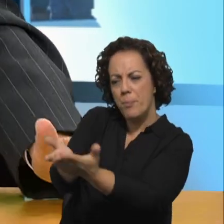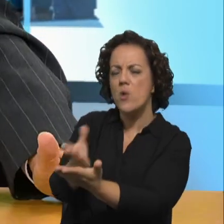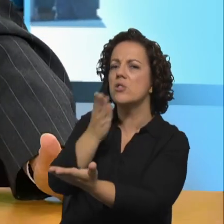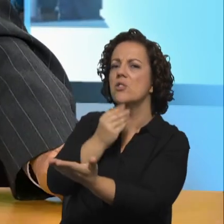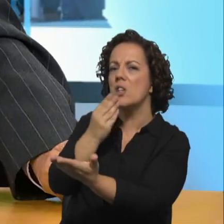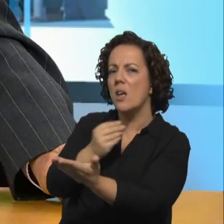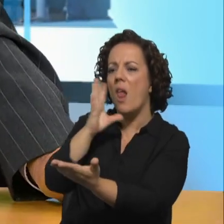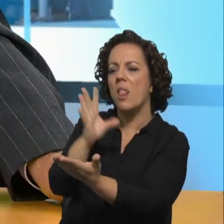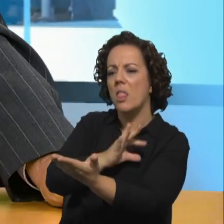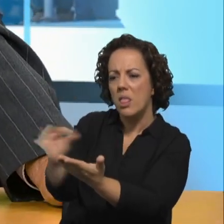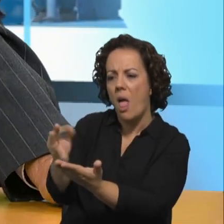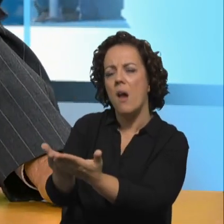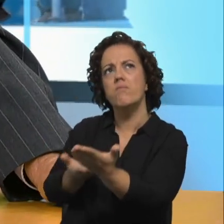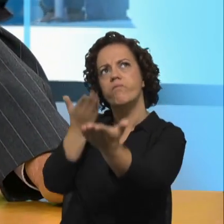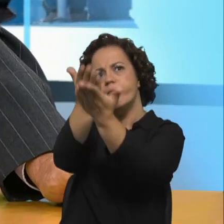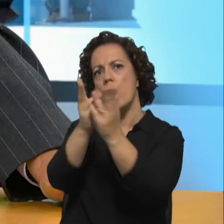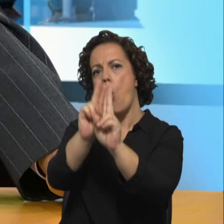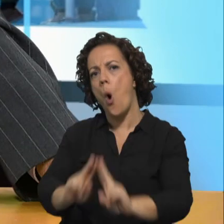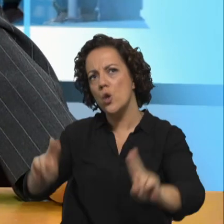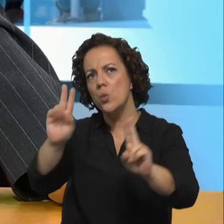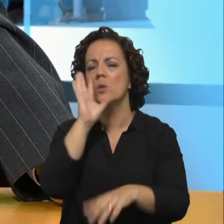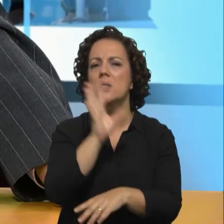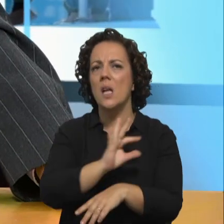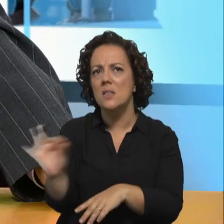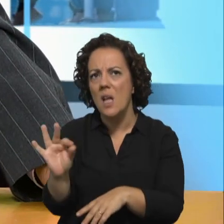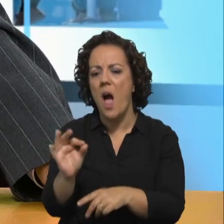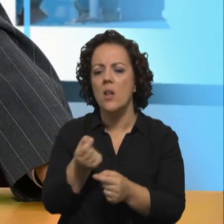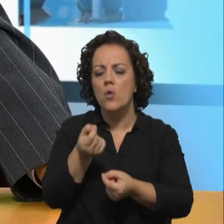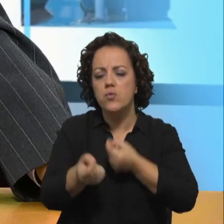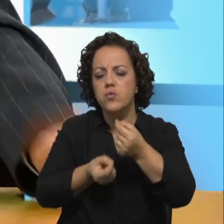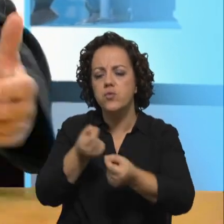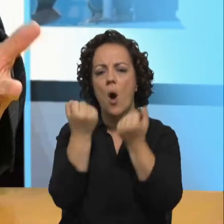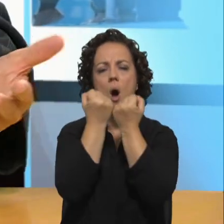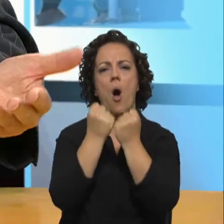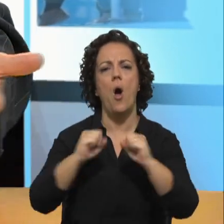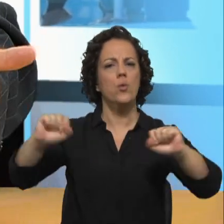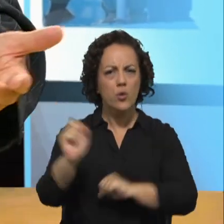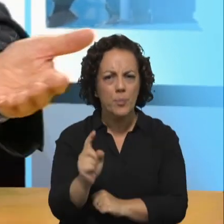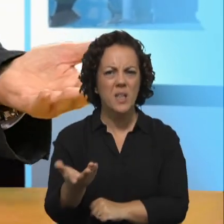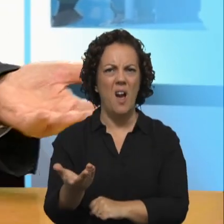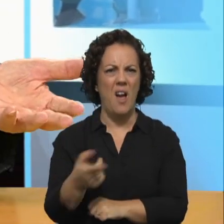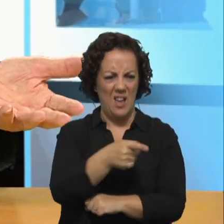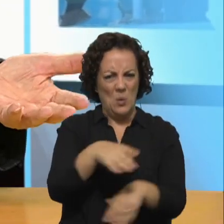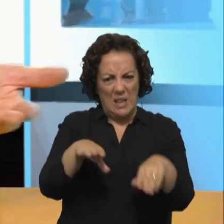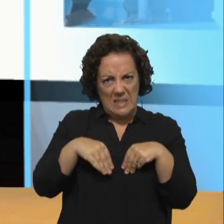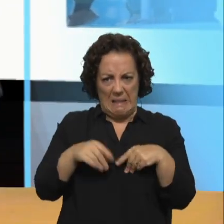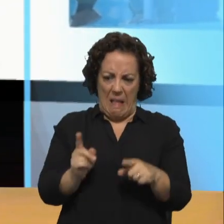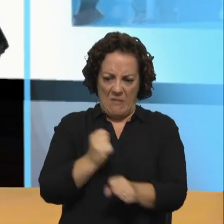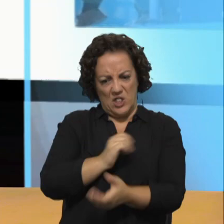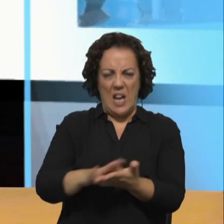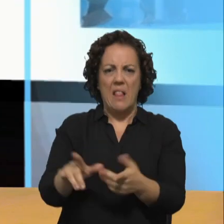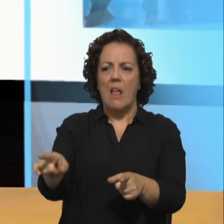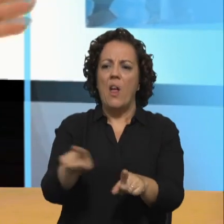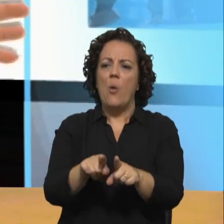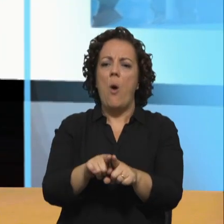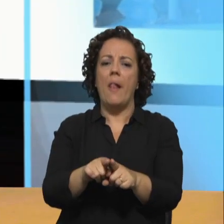que a submeta às Nações Unidas para fazer um itinerário de autonomia? Contentam-se com isto, nada a fazer. Estão reféns, portanto.